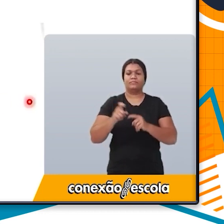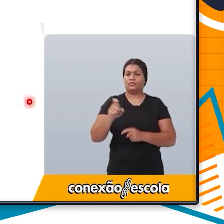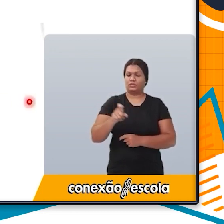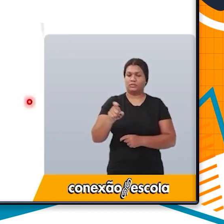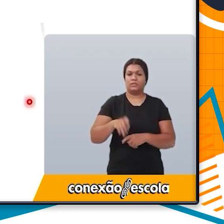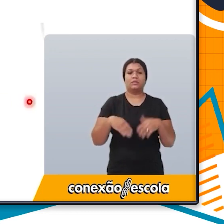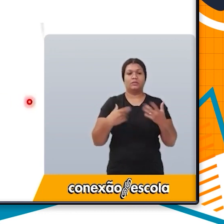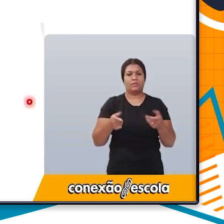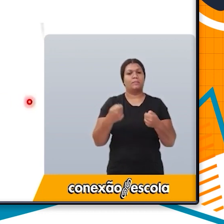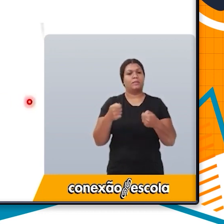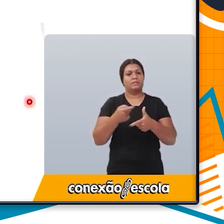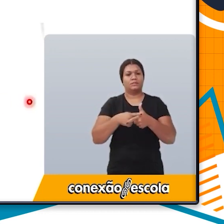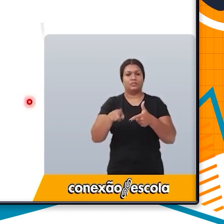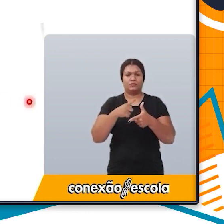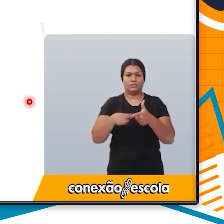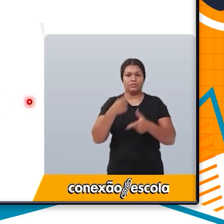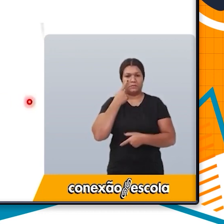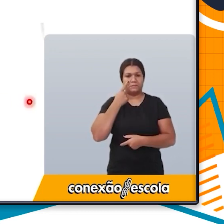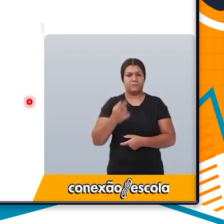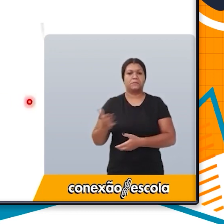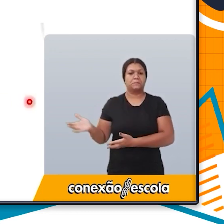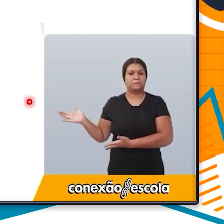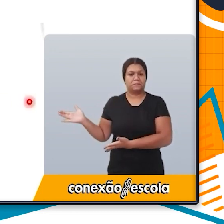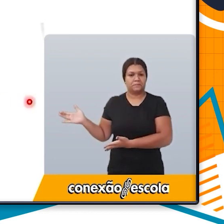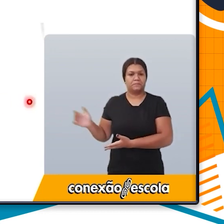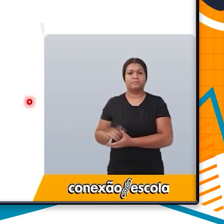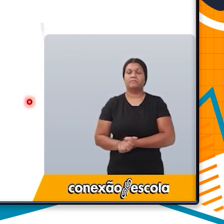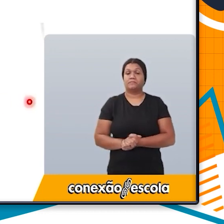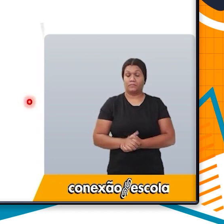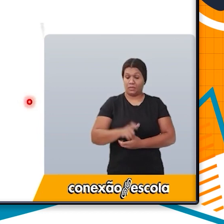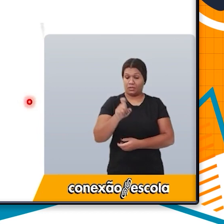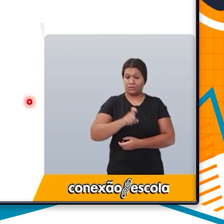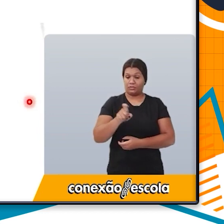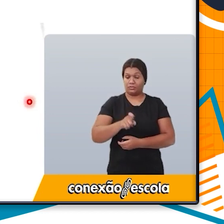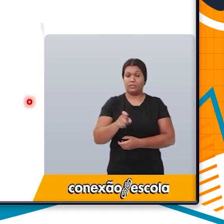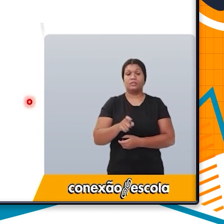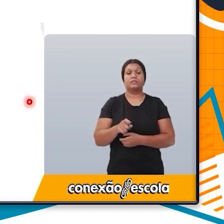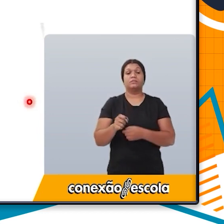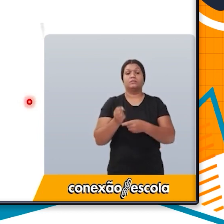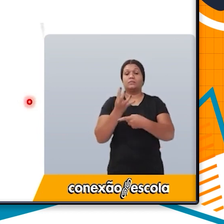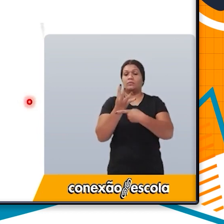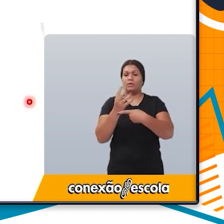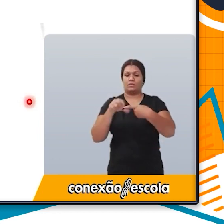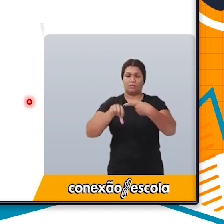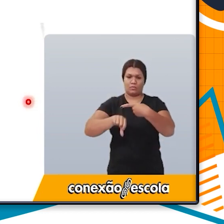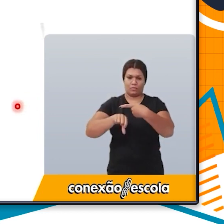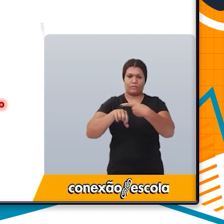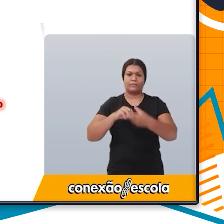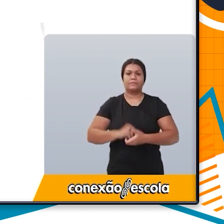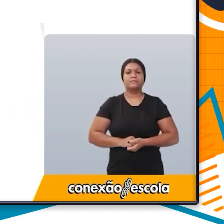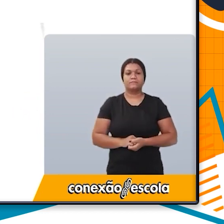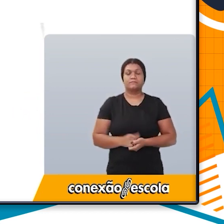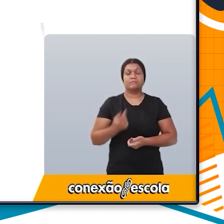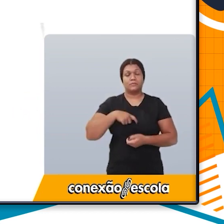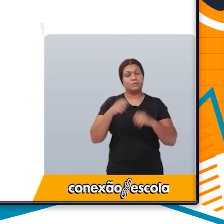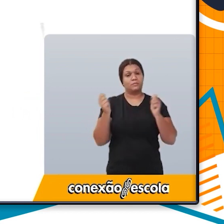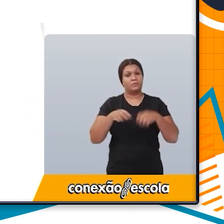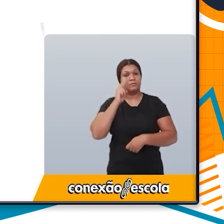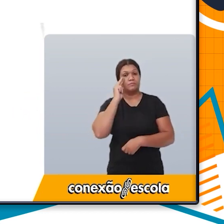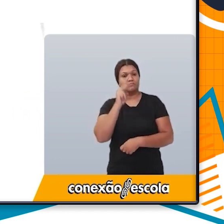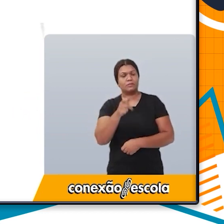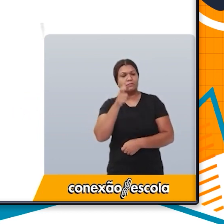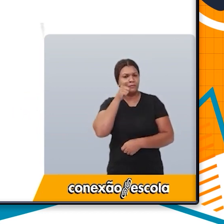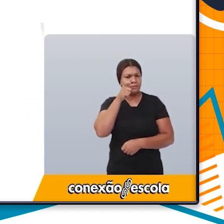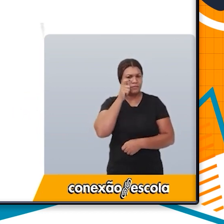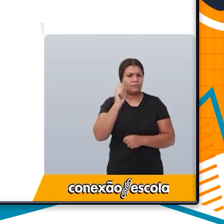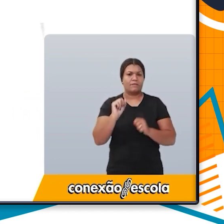ele deve dividir. Ficamos com x igual a 4/9. Podemos observar, se